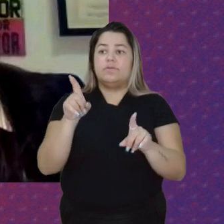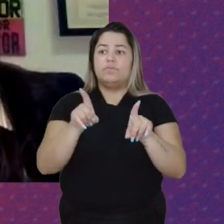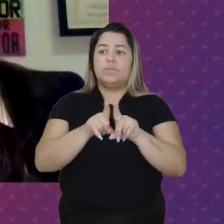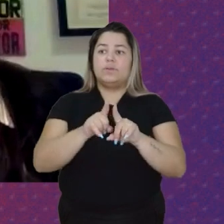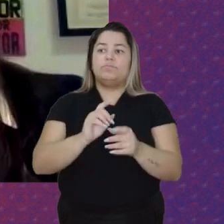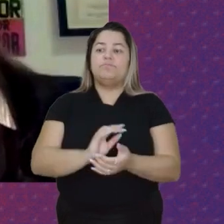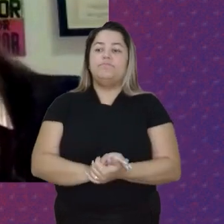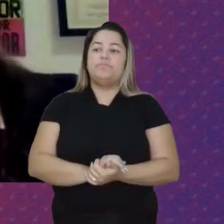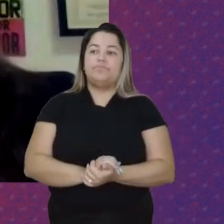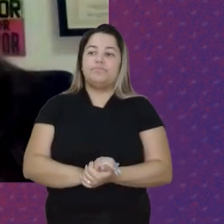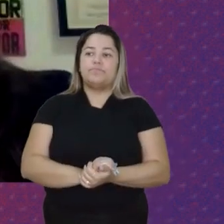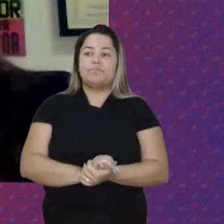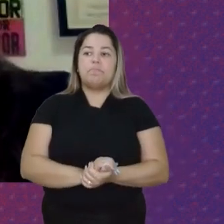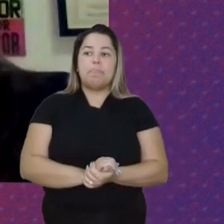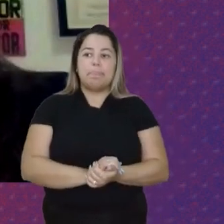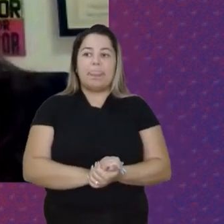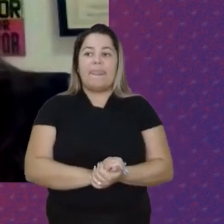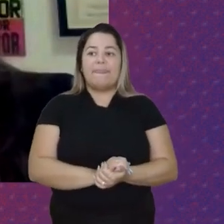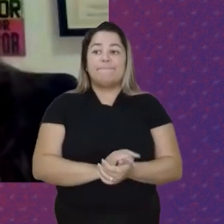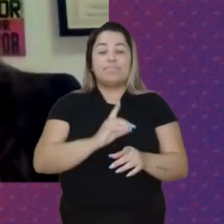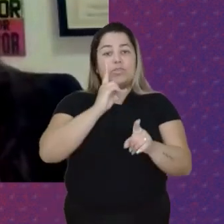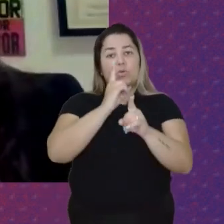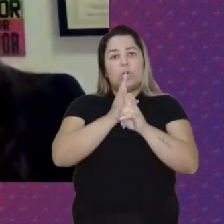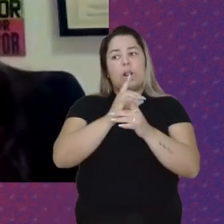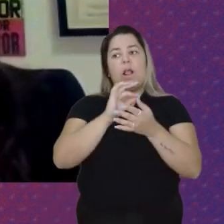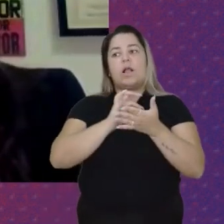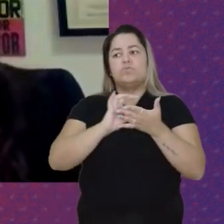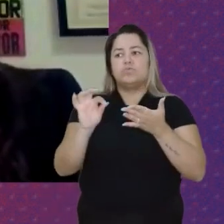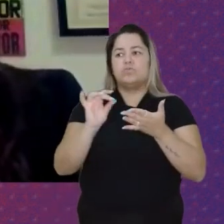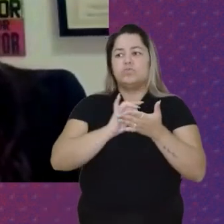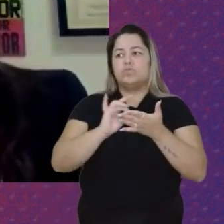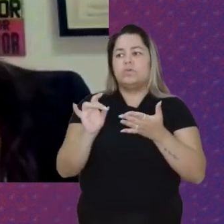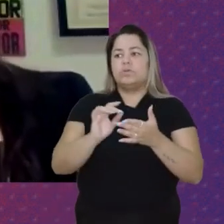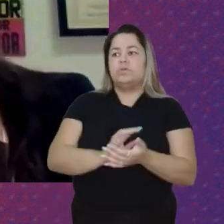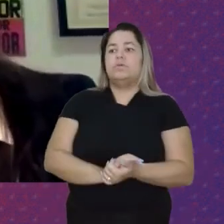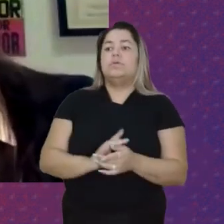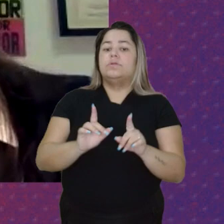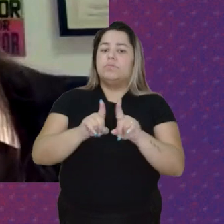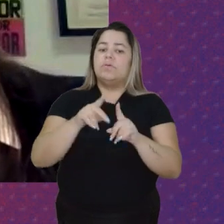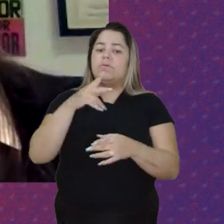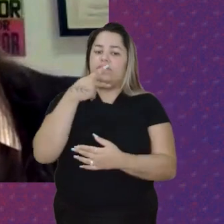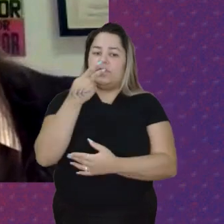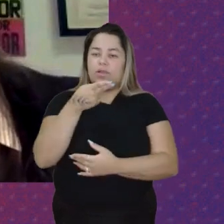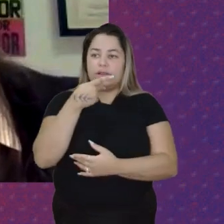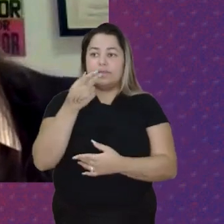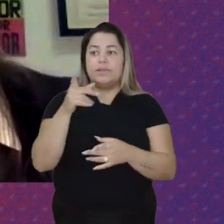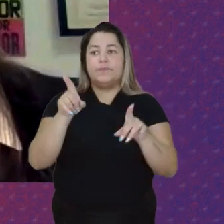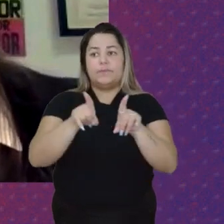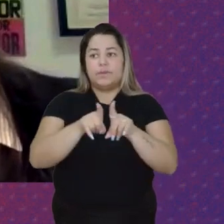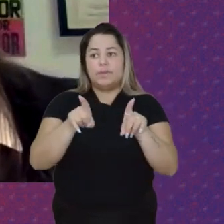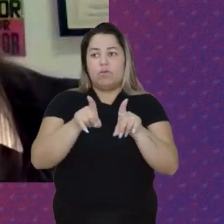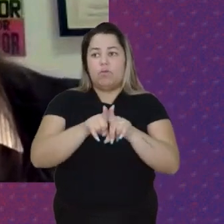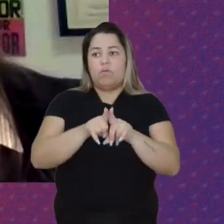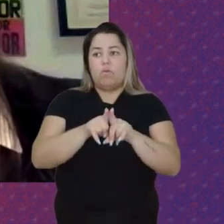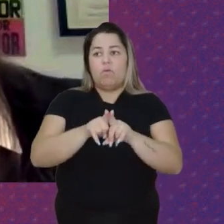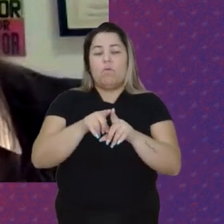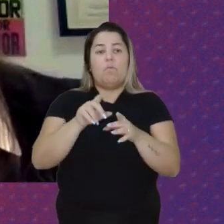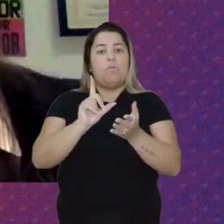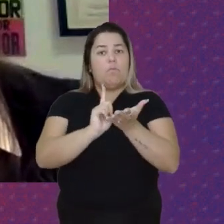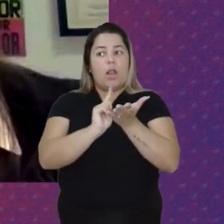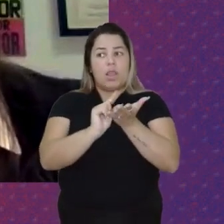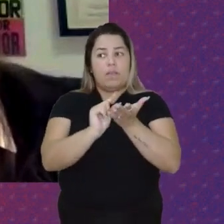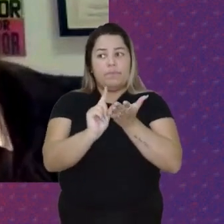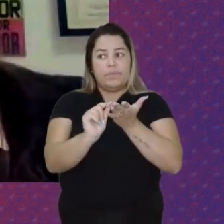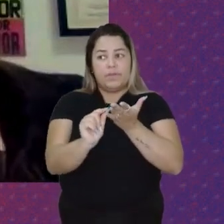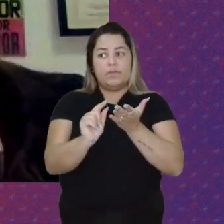encontro aqui nas minhas anotações. Eu quero comentar também com vocês que houve uma emenda constitucional depois